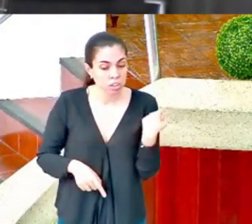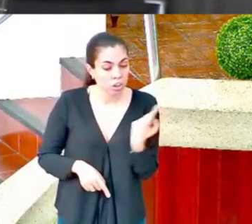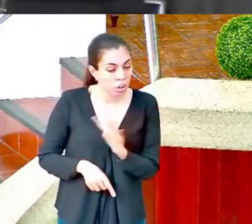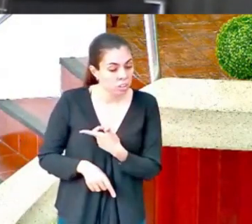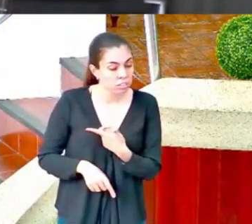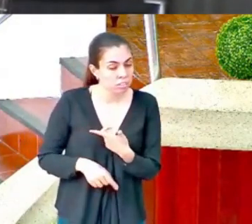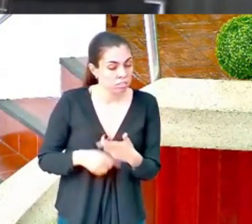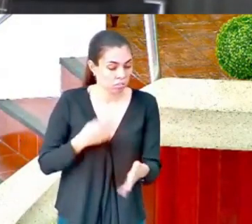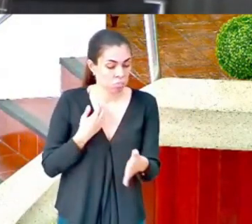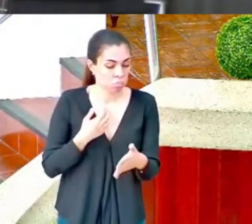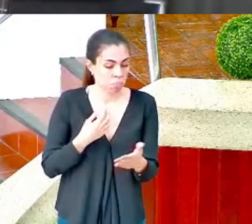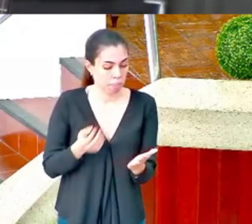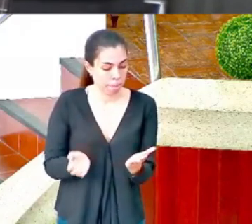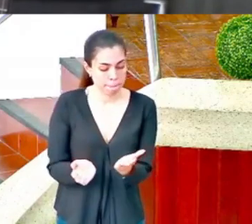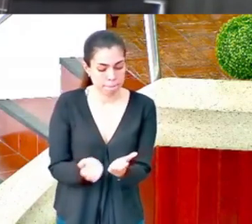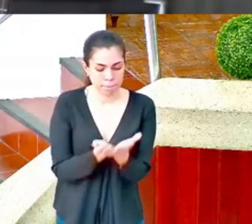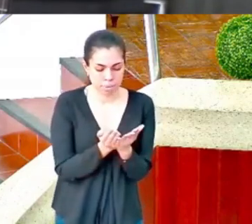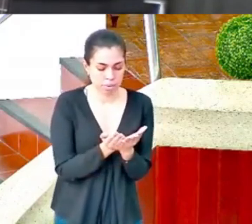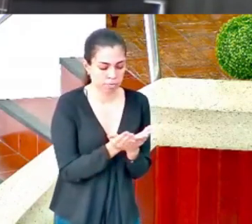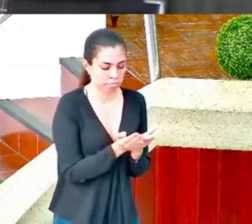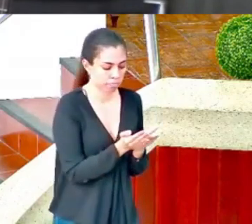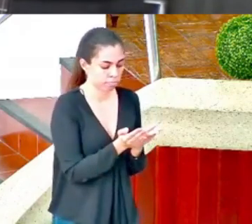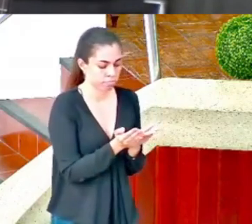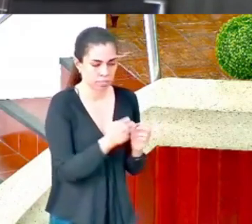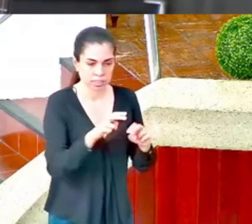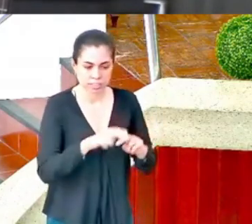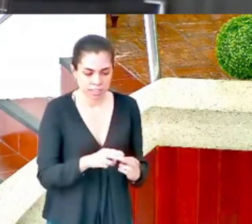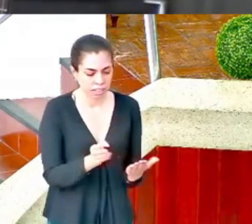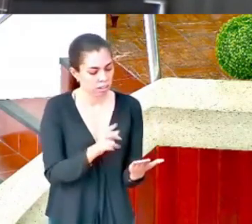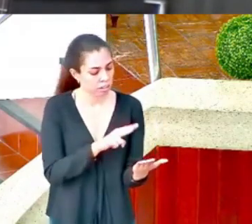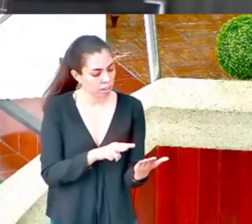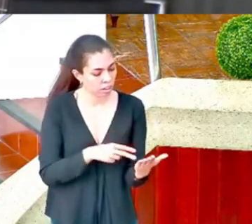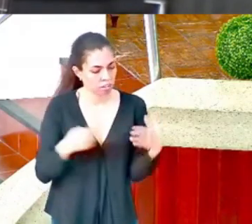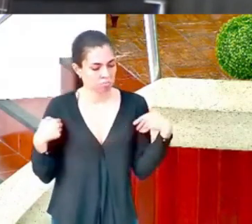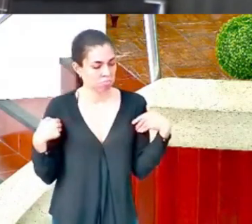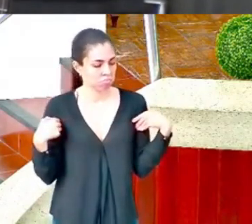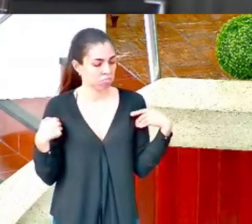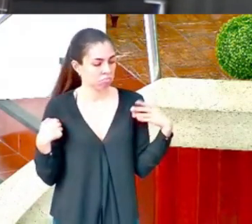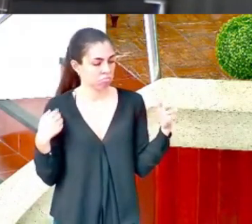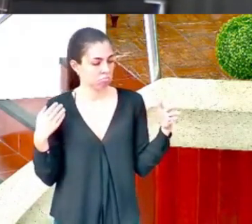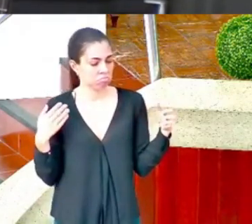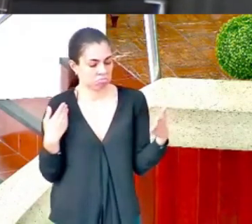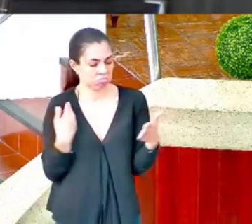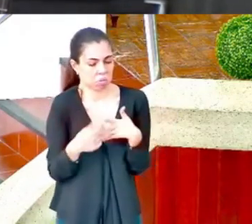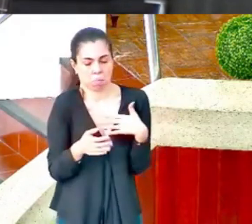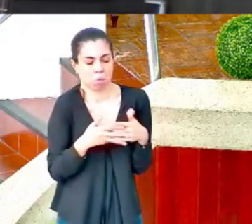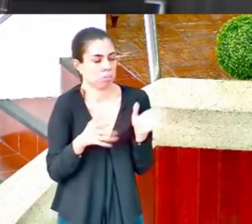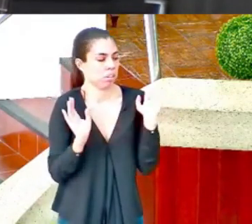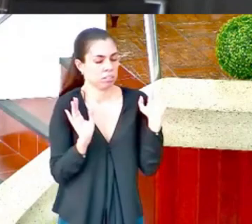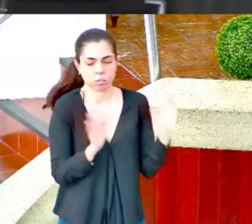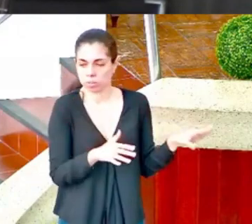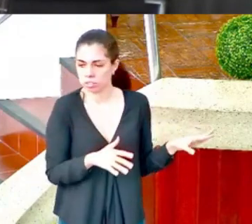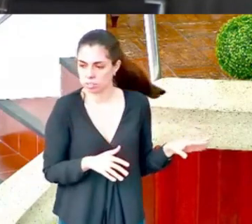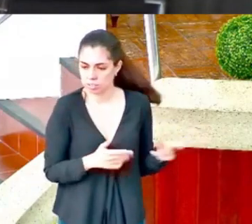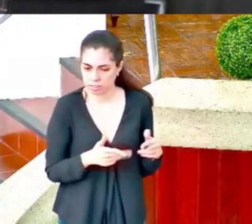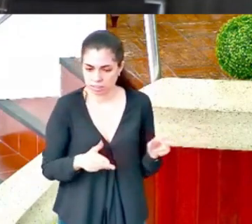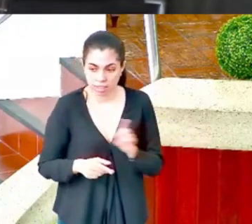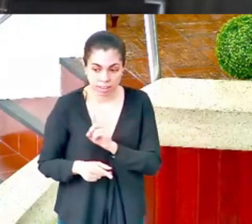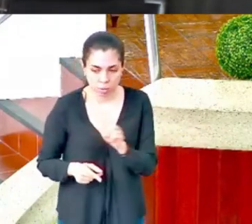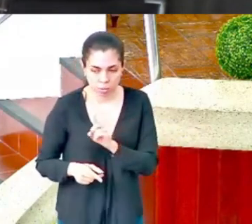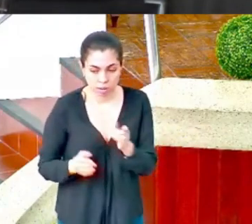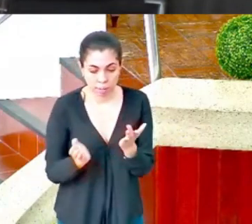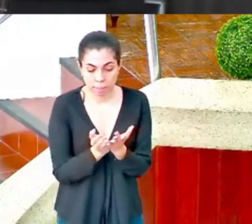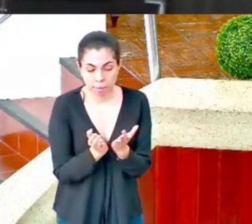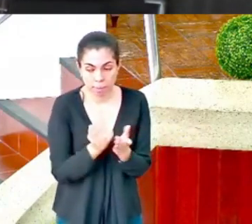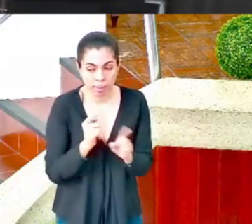aqui, meu Senhor. Mas tudo isso fará parte daquele momento legal de ler a história do povo de Israel. A palavra não é